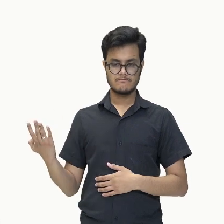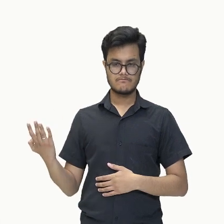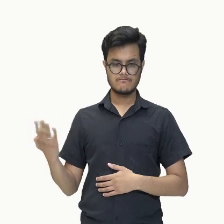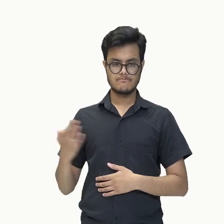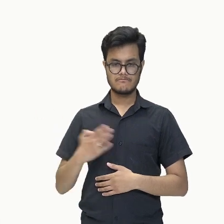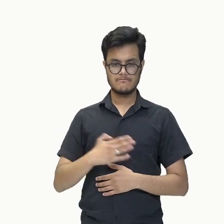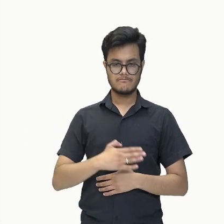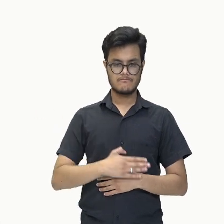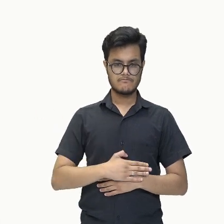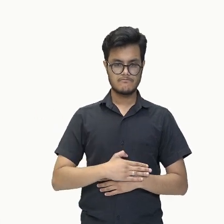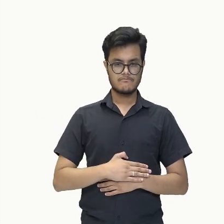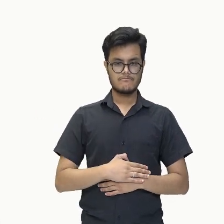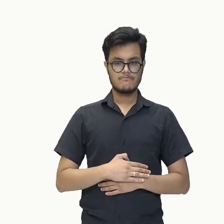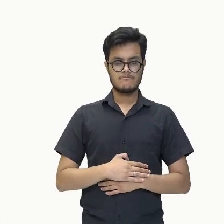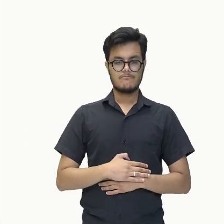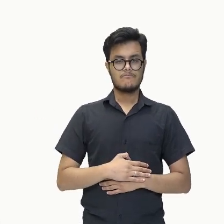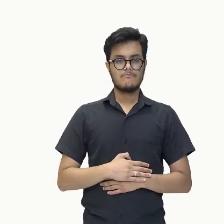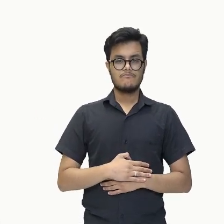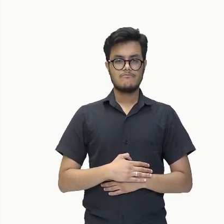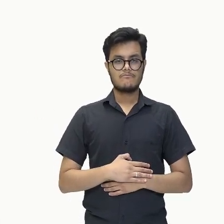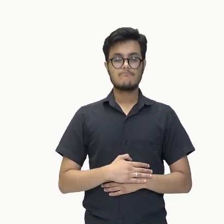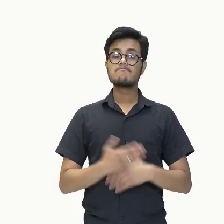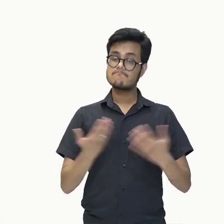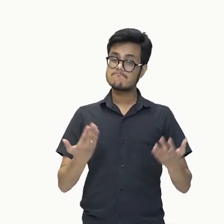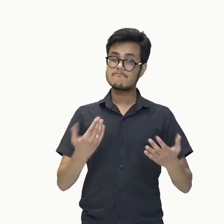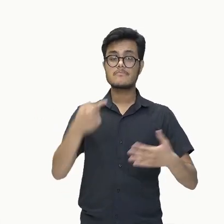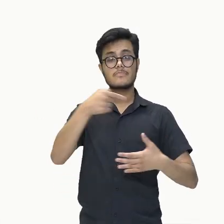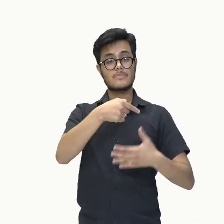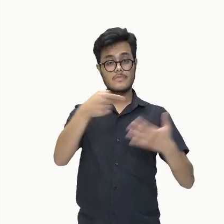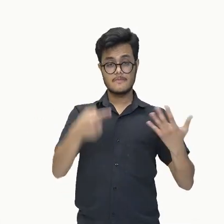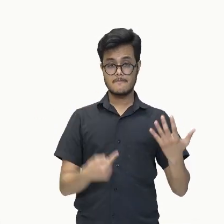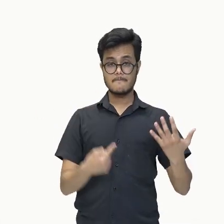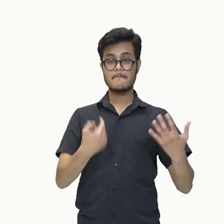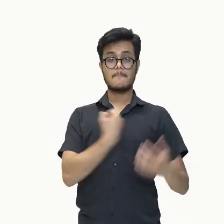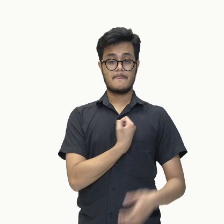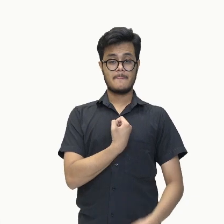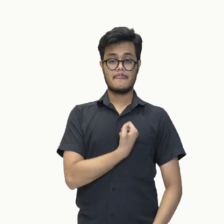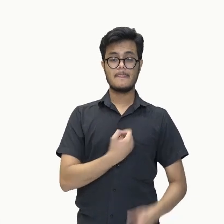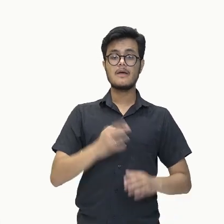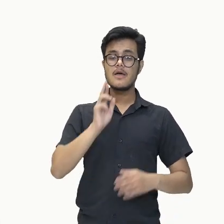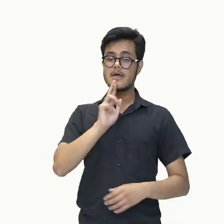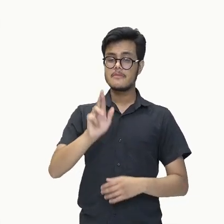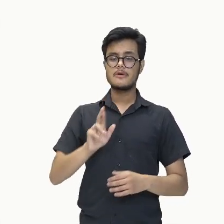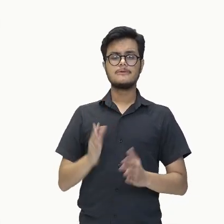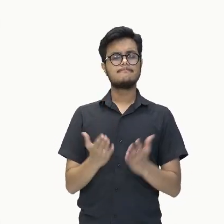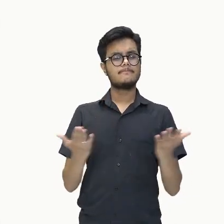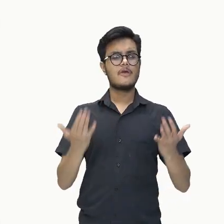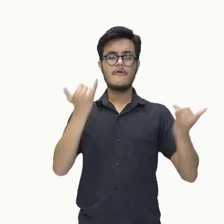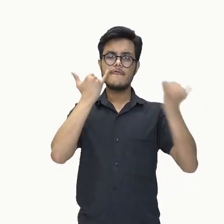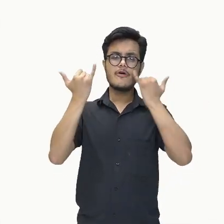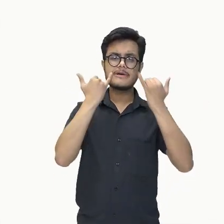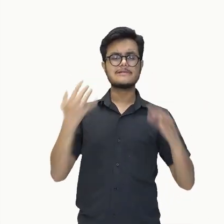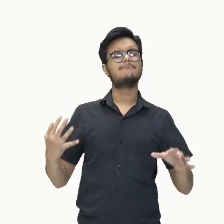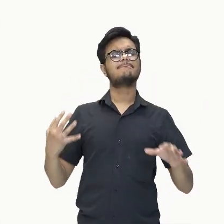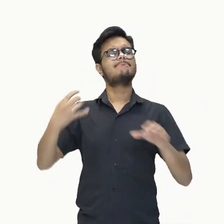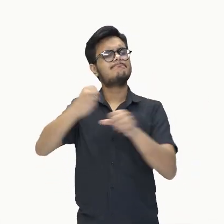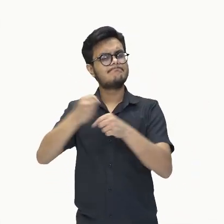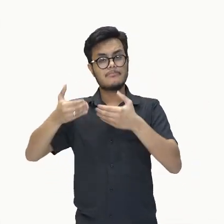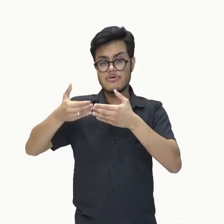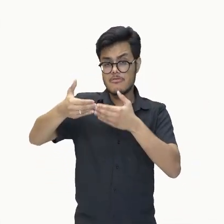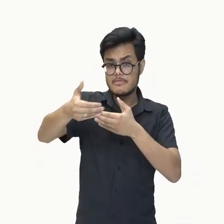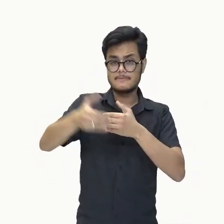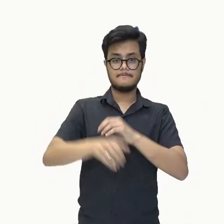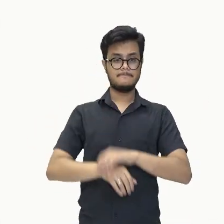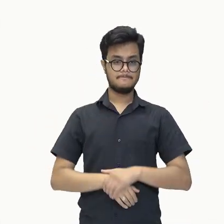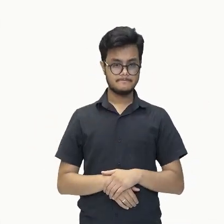5, E, 4. Então, nós temos essa situação aí. Então, vamos aos dados da nossa questão